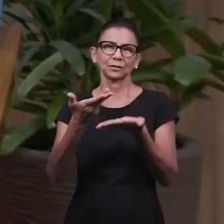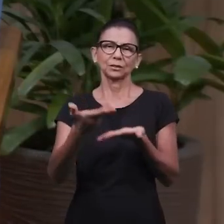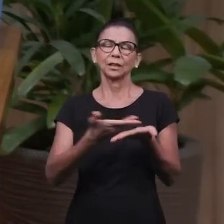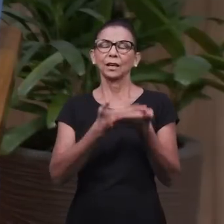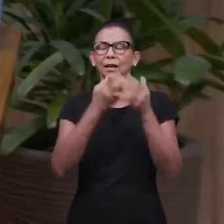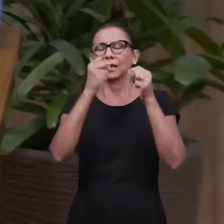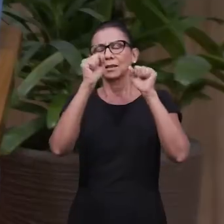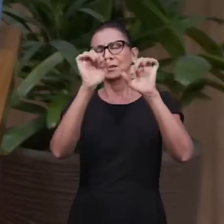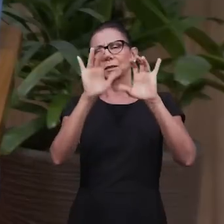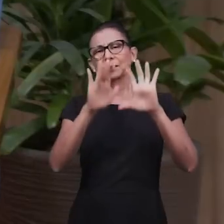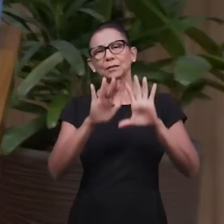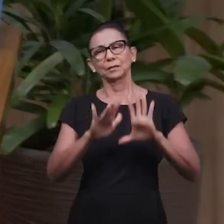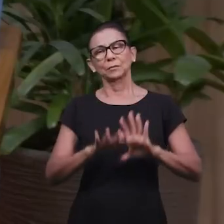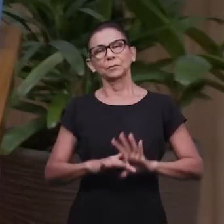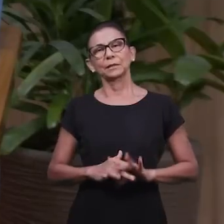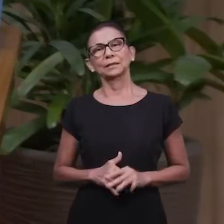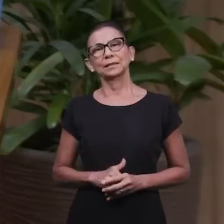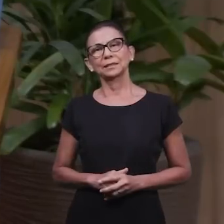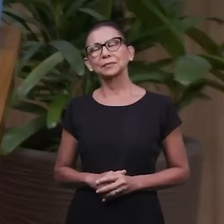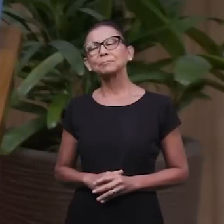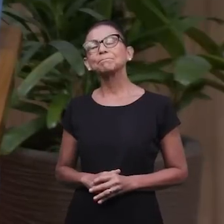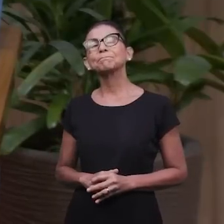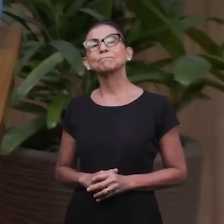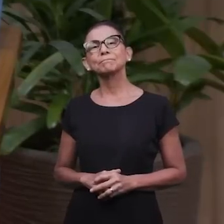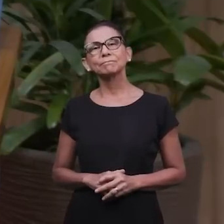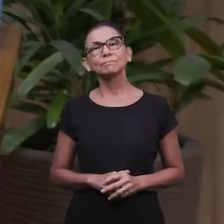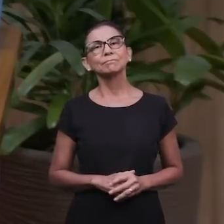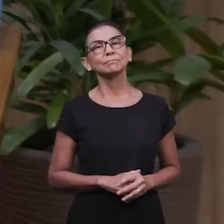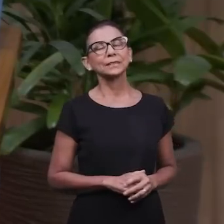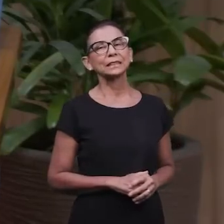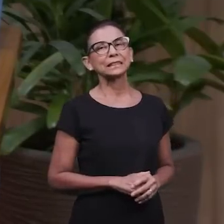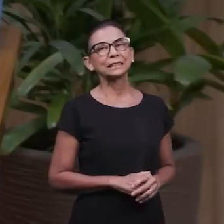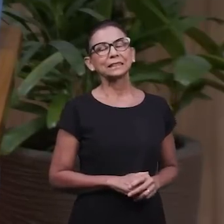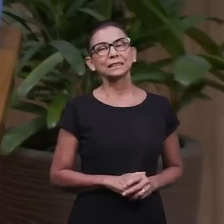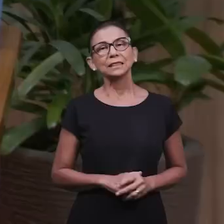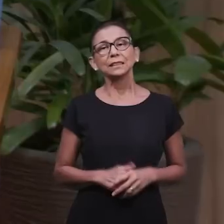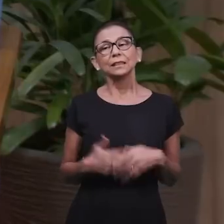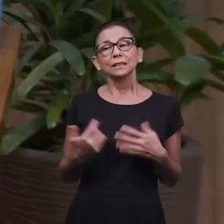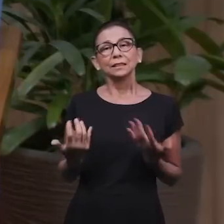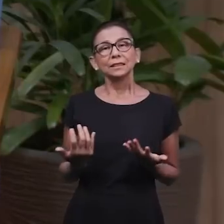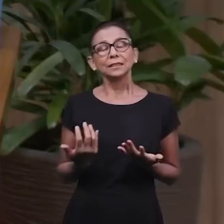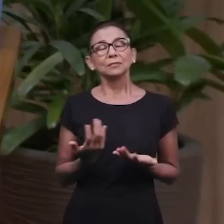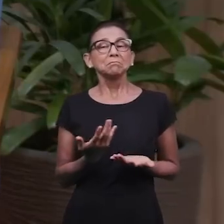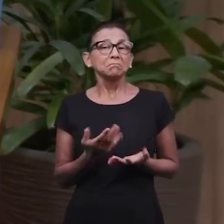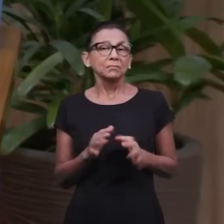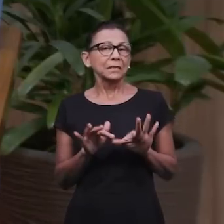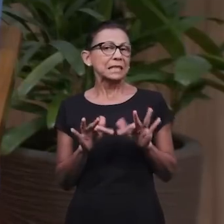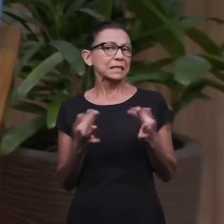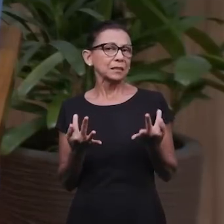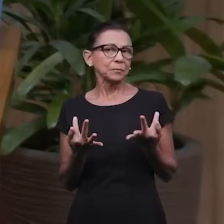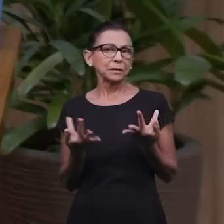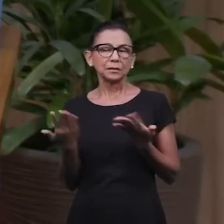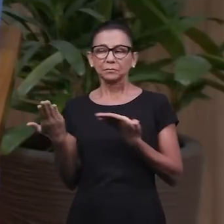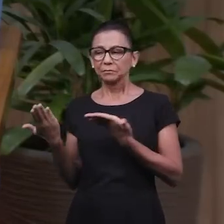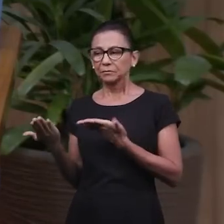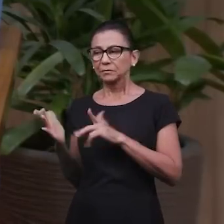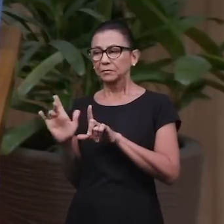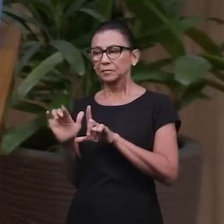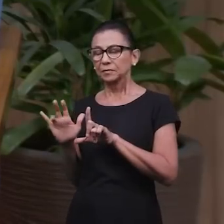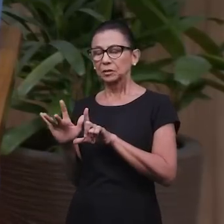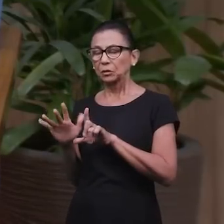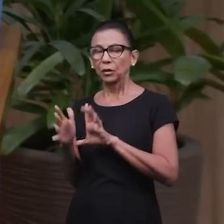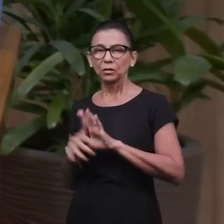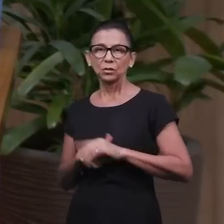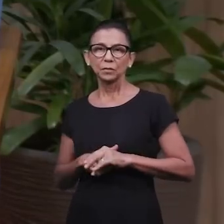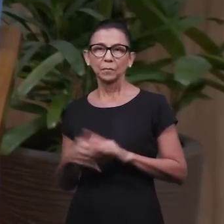É uma bênção para nós, como eu disse, a gente receber a interação de vocês. É muito simples, QR Code está aí, é só você